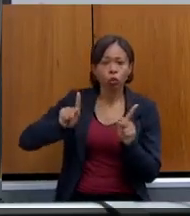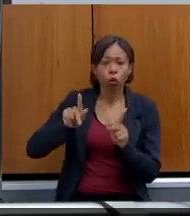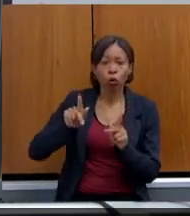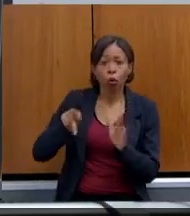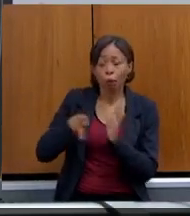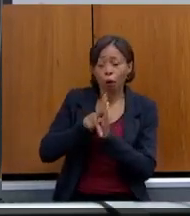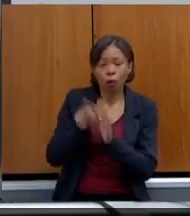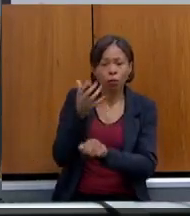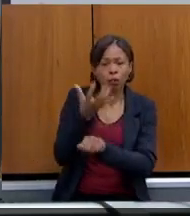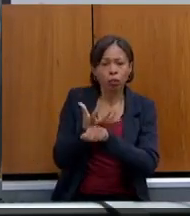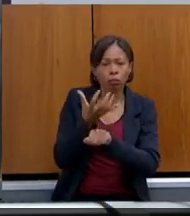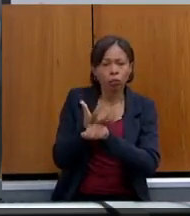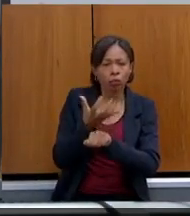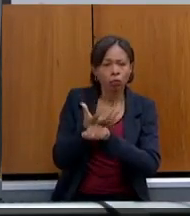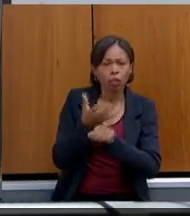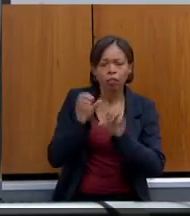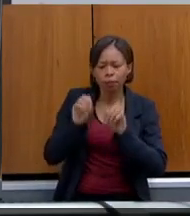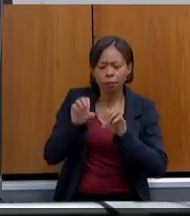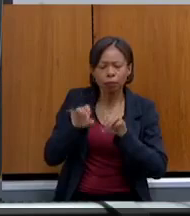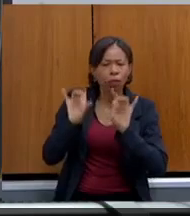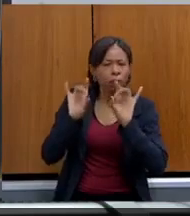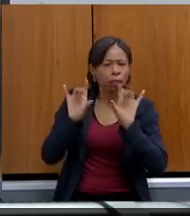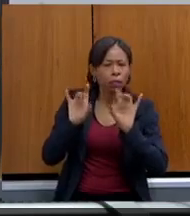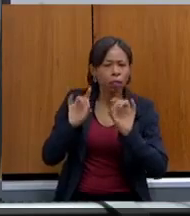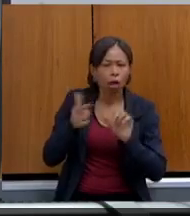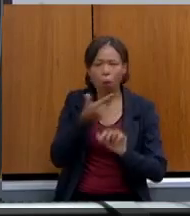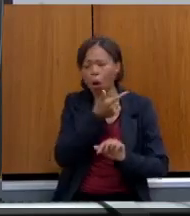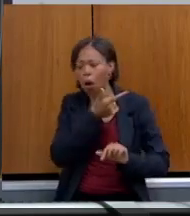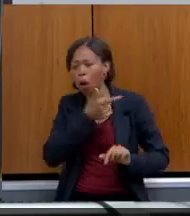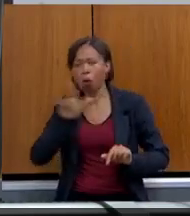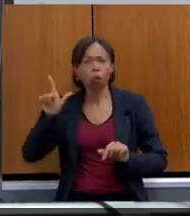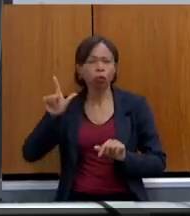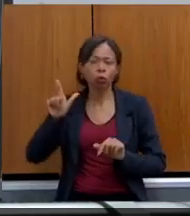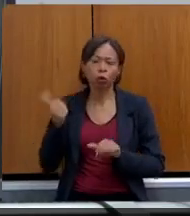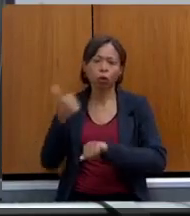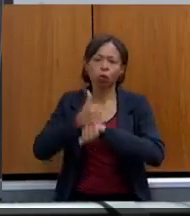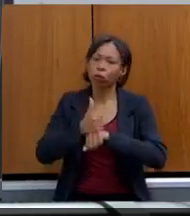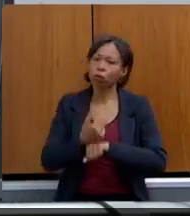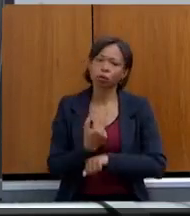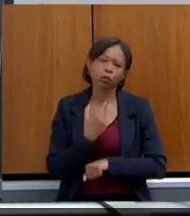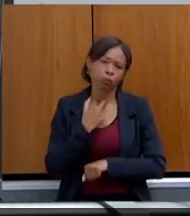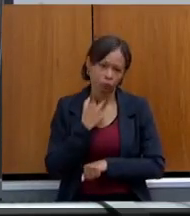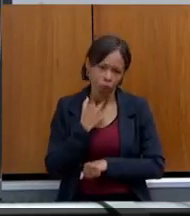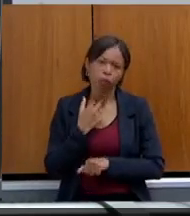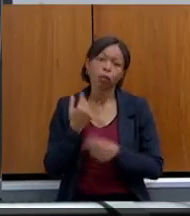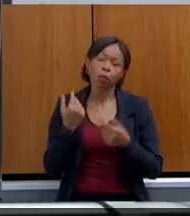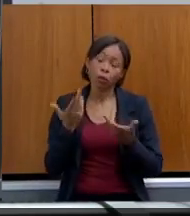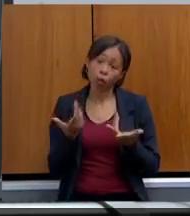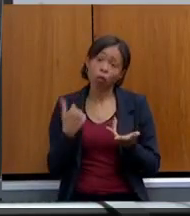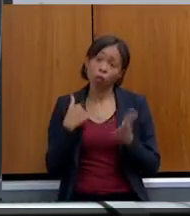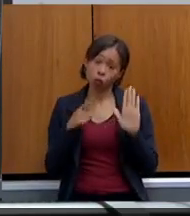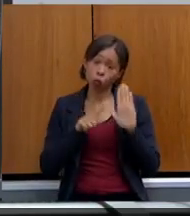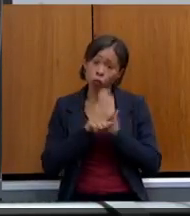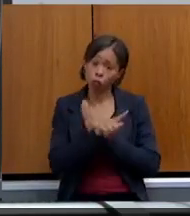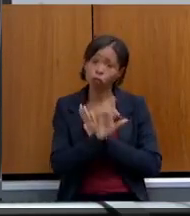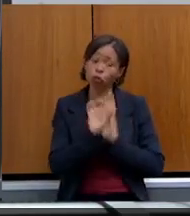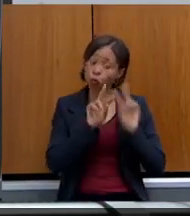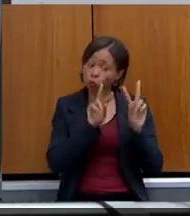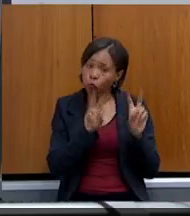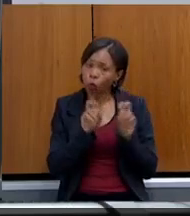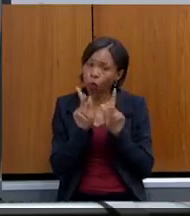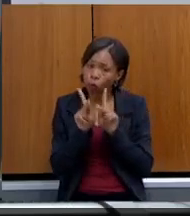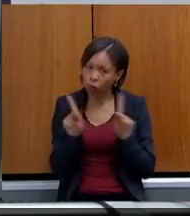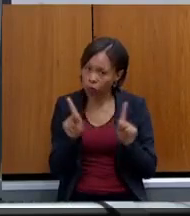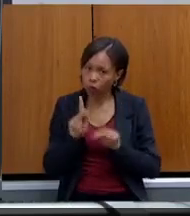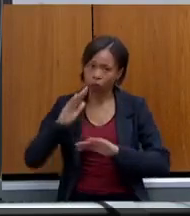né nesse momento às vezes para buscar um outro função mas aqui a gente está questionando especificamente o professor que tem essa especialidade